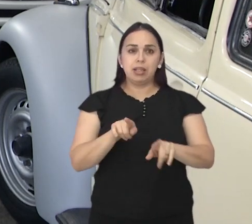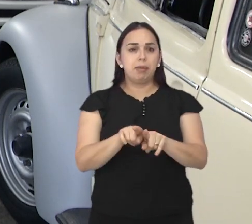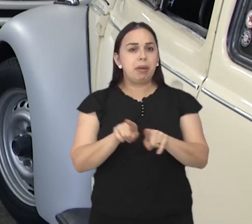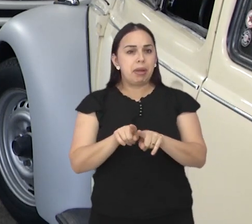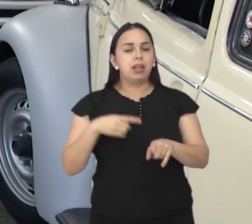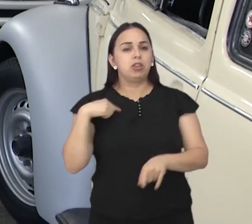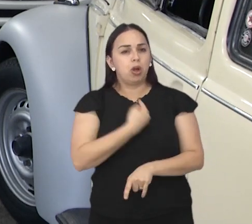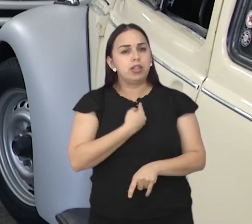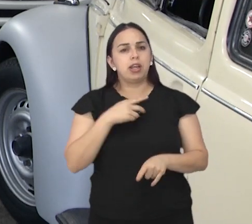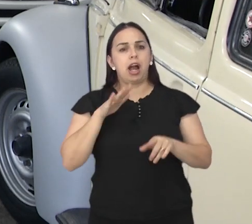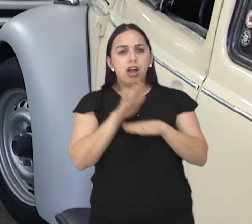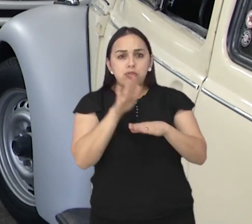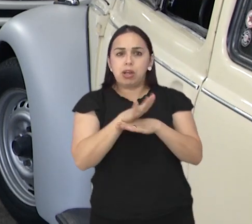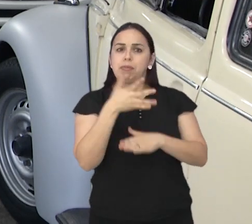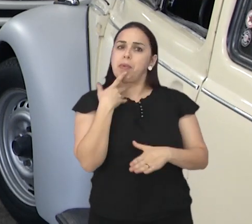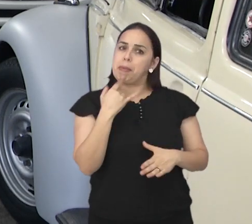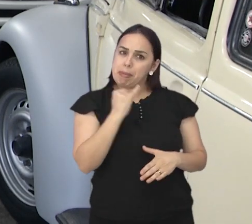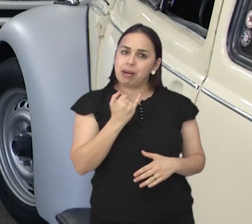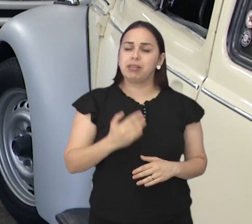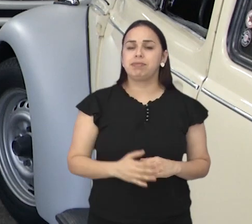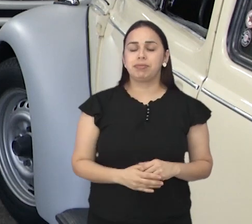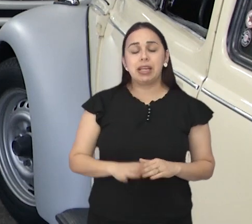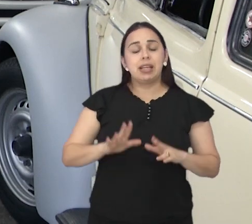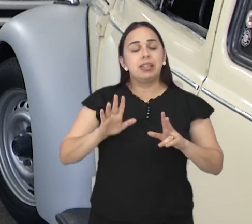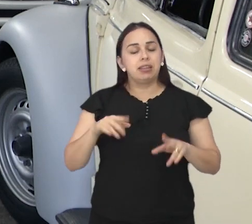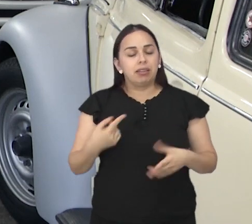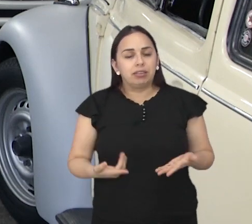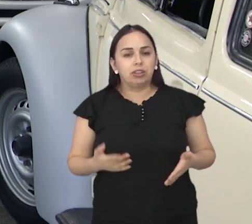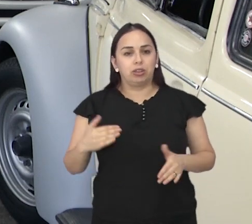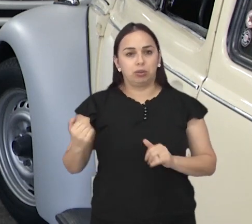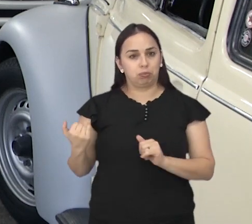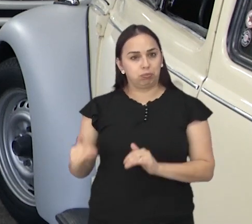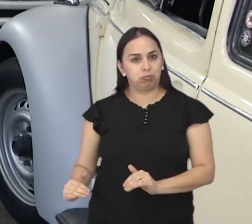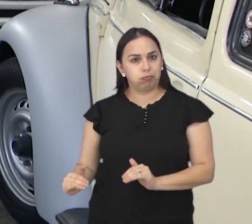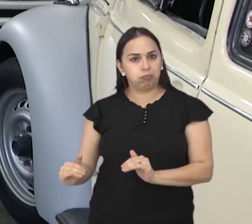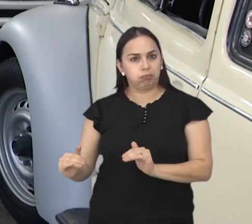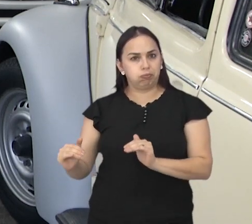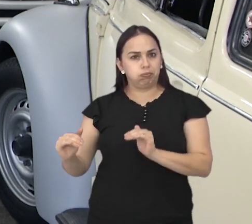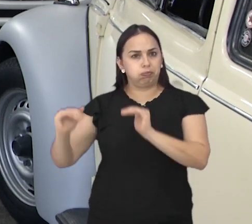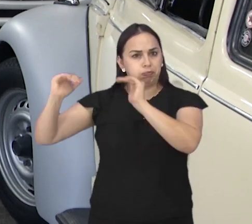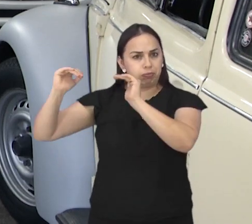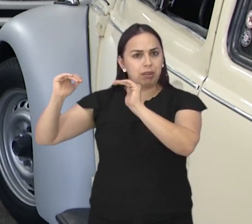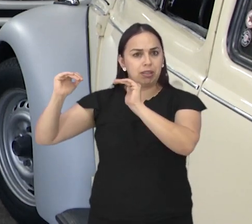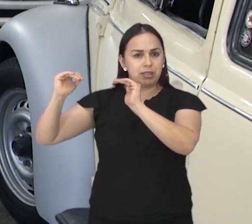toda a manutenção do carro a gente participava junto com meu pai. E assim a gente foi crescendo,